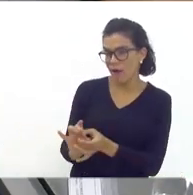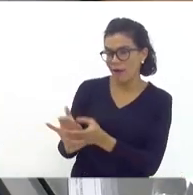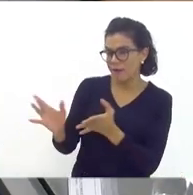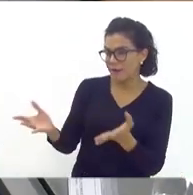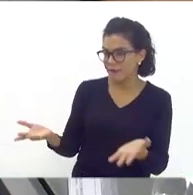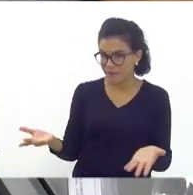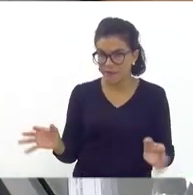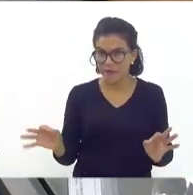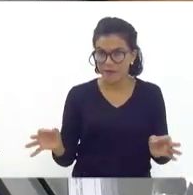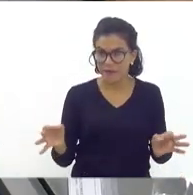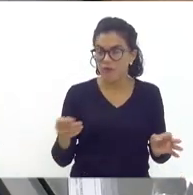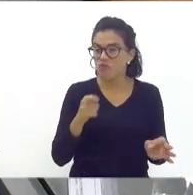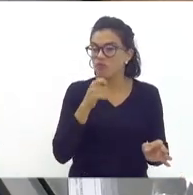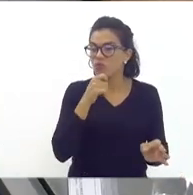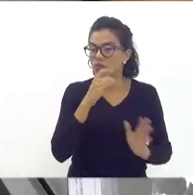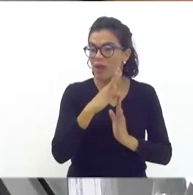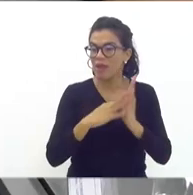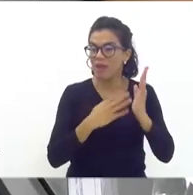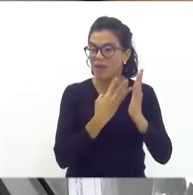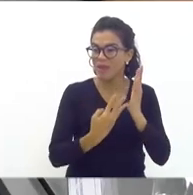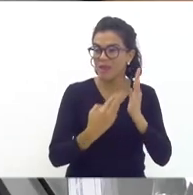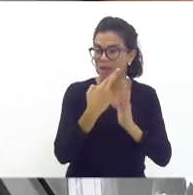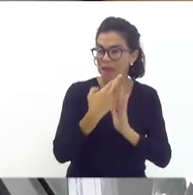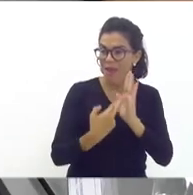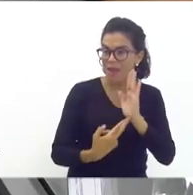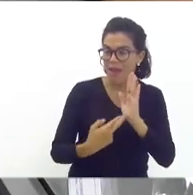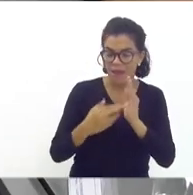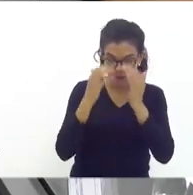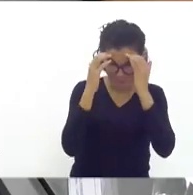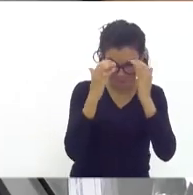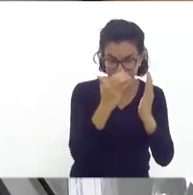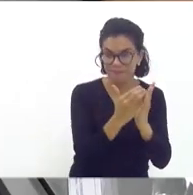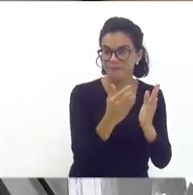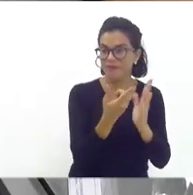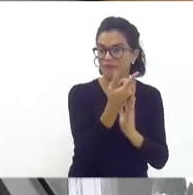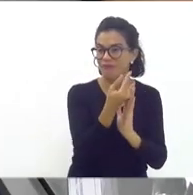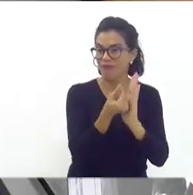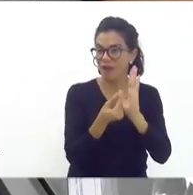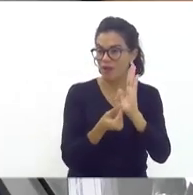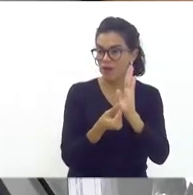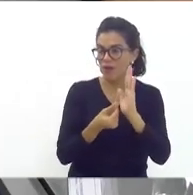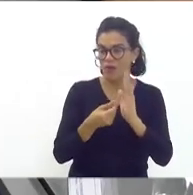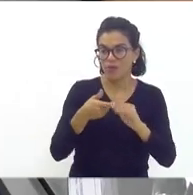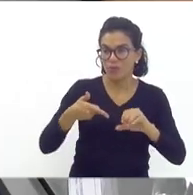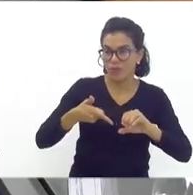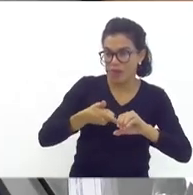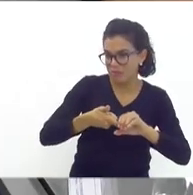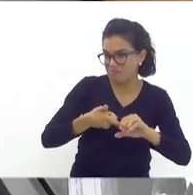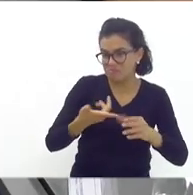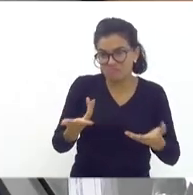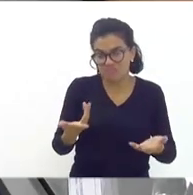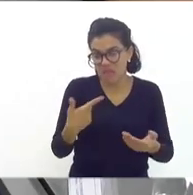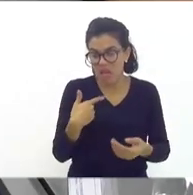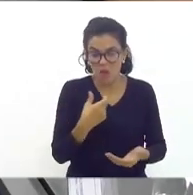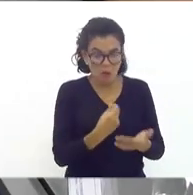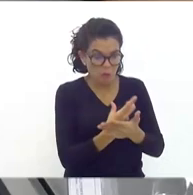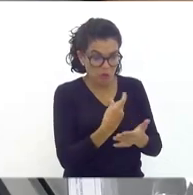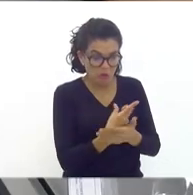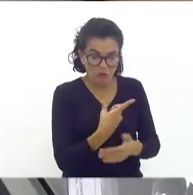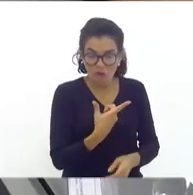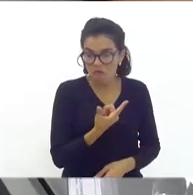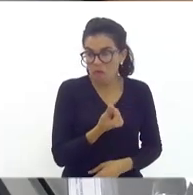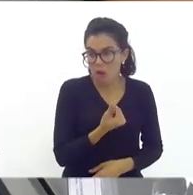não tem nenhum quartel sobre isso cada um dono de proprietário Poxa vende o gás né que ele compre pelo valor fixo